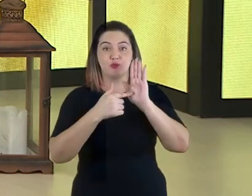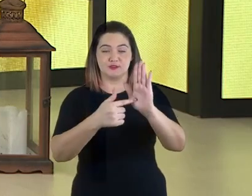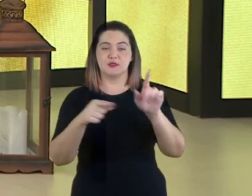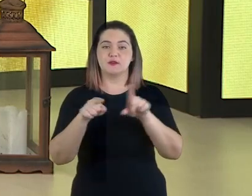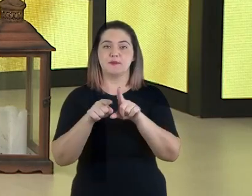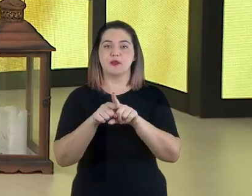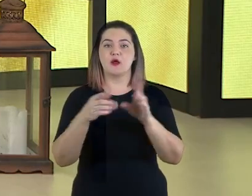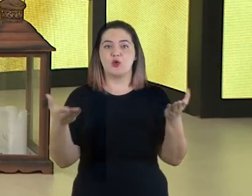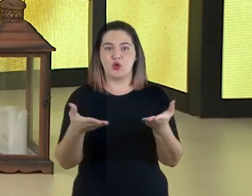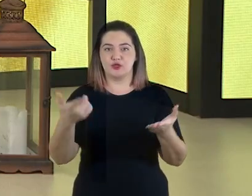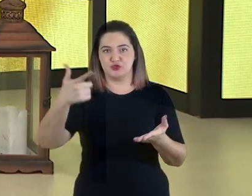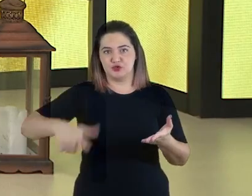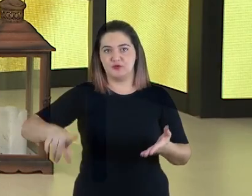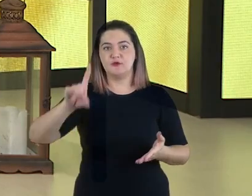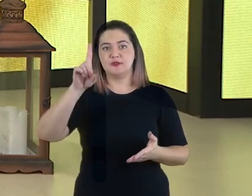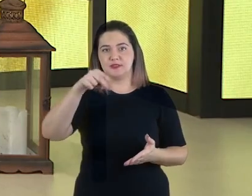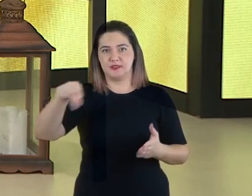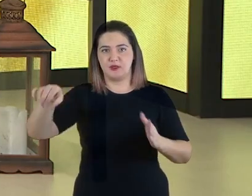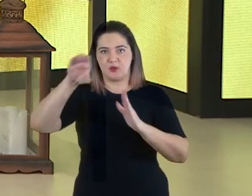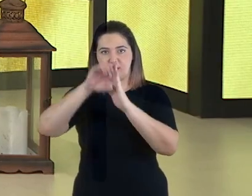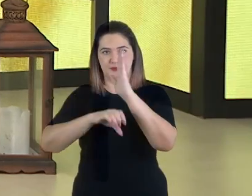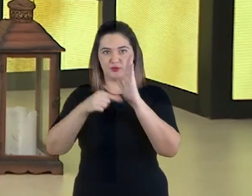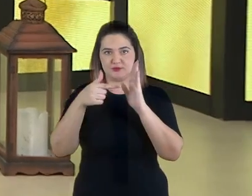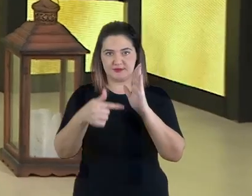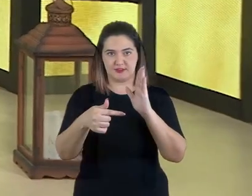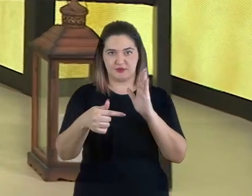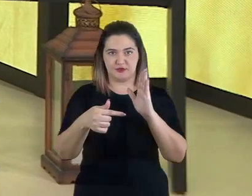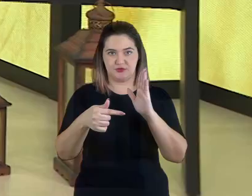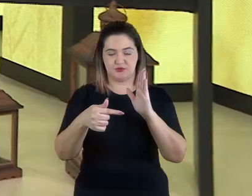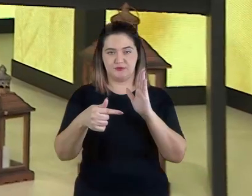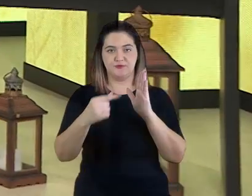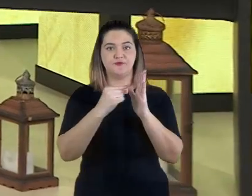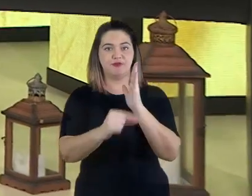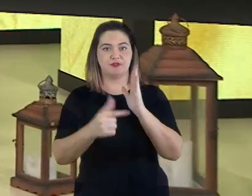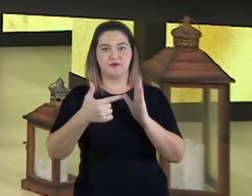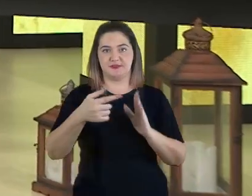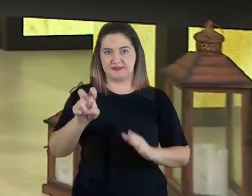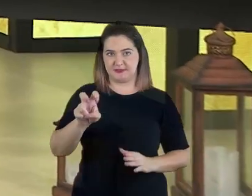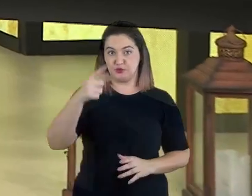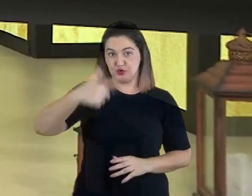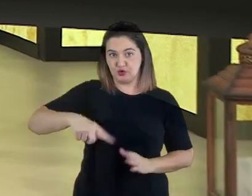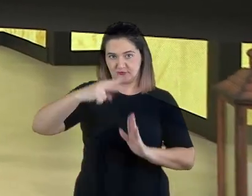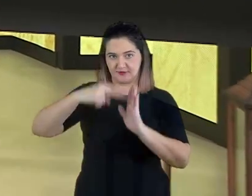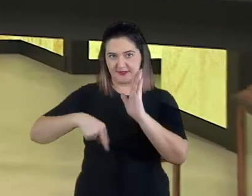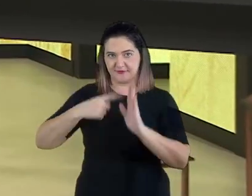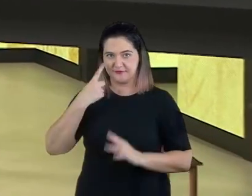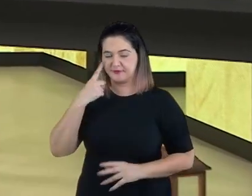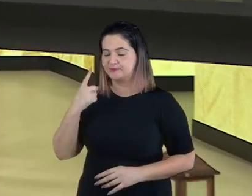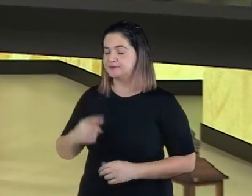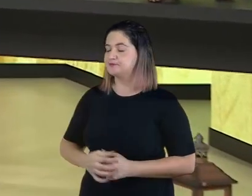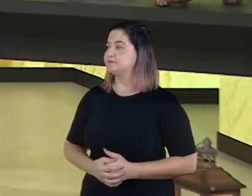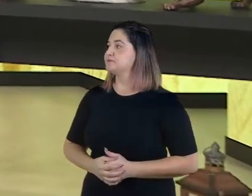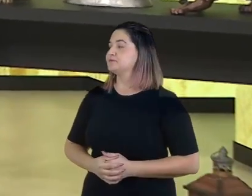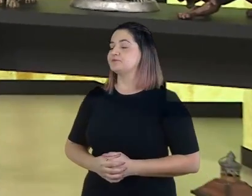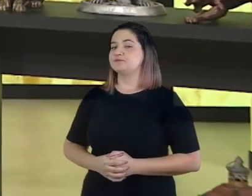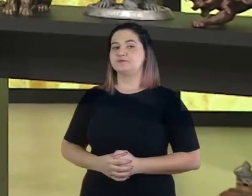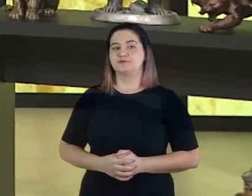telão para chamar a atenção de algo para você. Vamos colocar de novo Daniel capítulo 7, versículo 25 aqui no telão. Vamos repetir